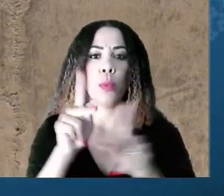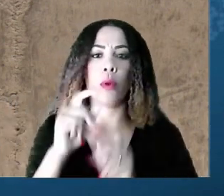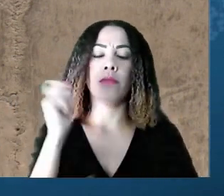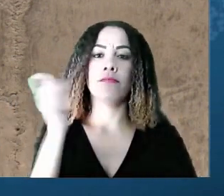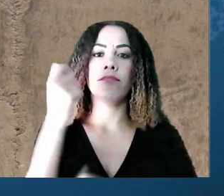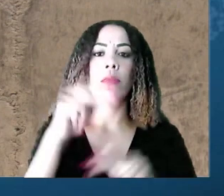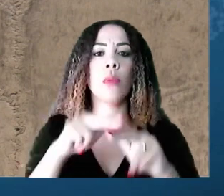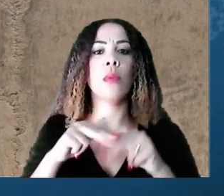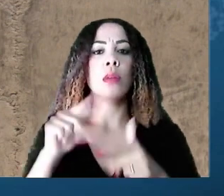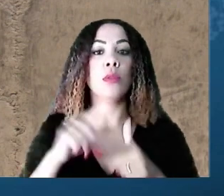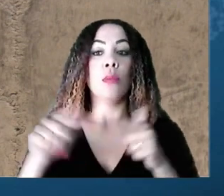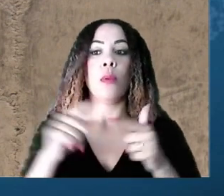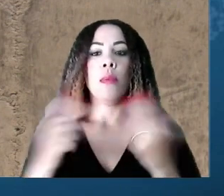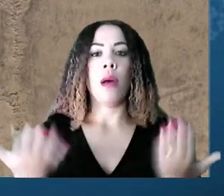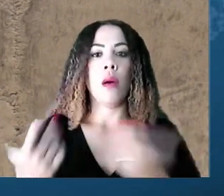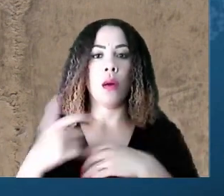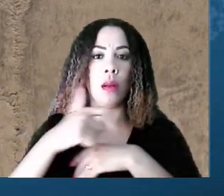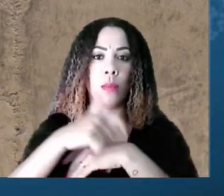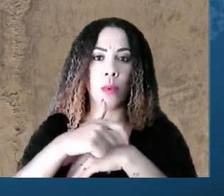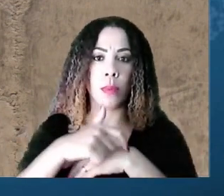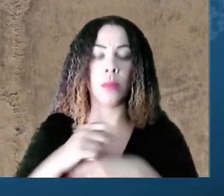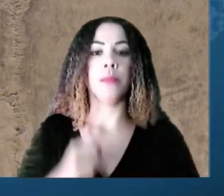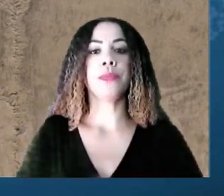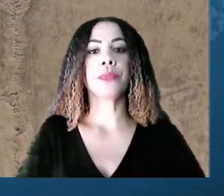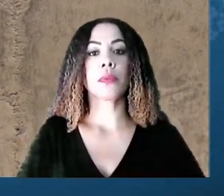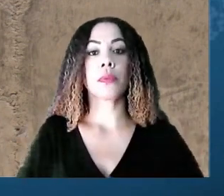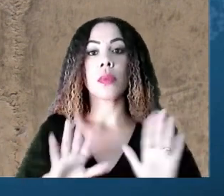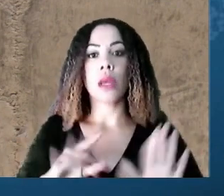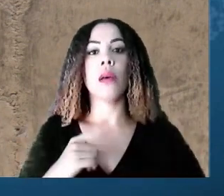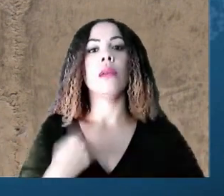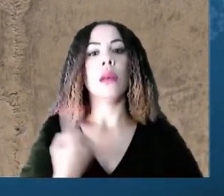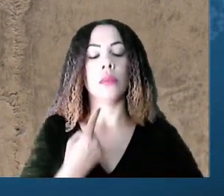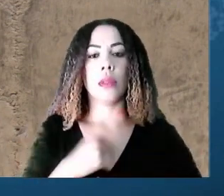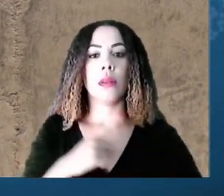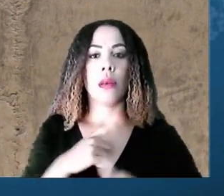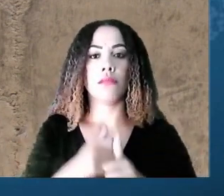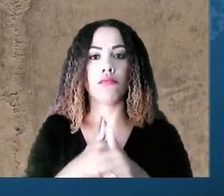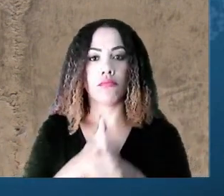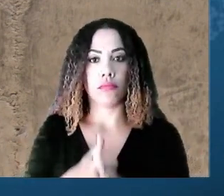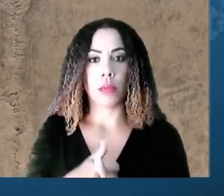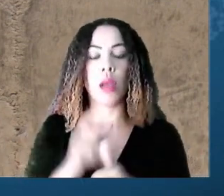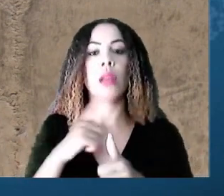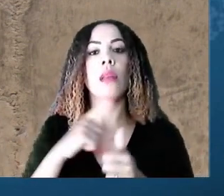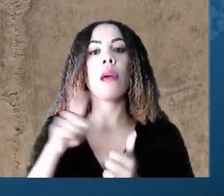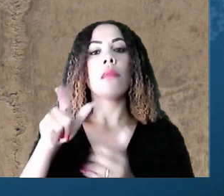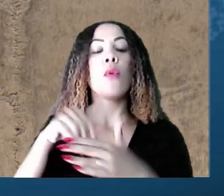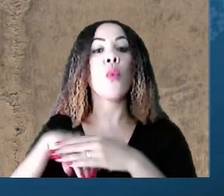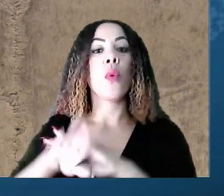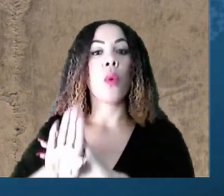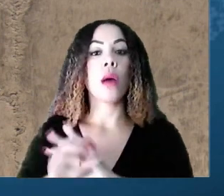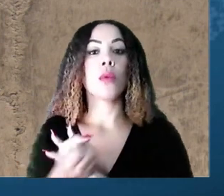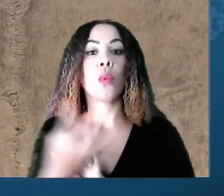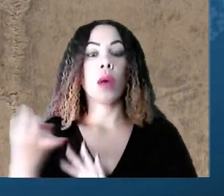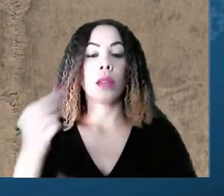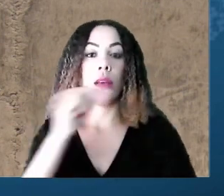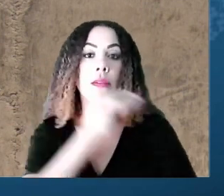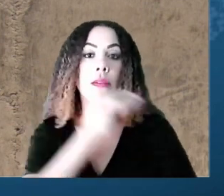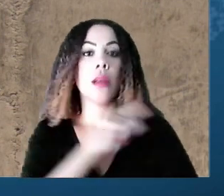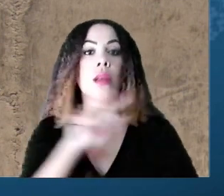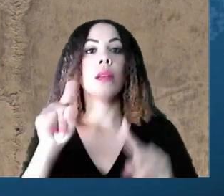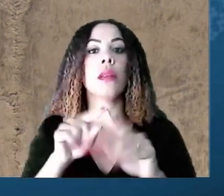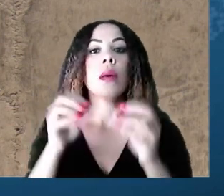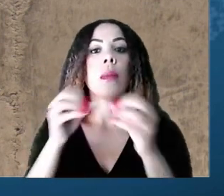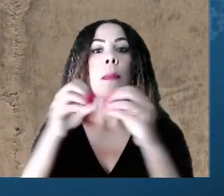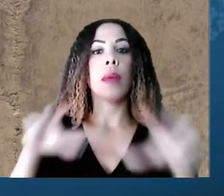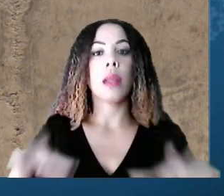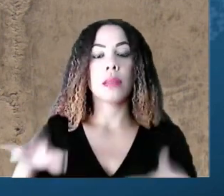neste momento. Mas nós estamos monitorando o estoque de vacinas e todo o dano que teve na rede de frio e nas